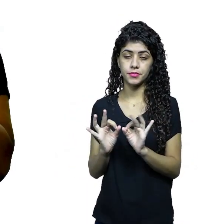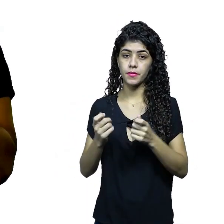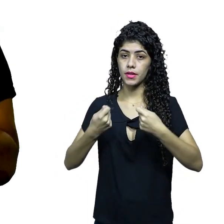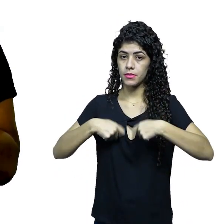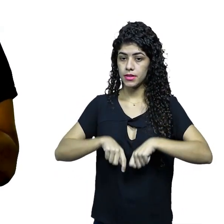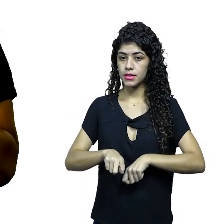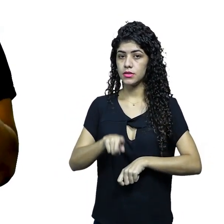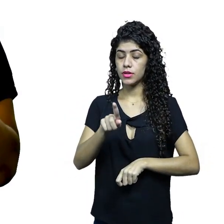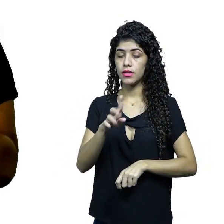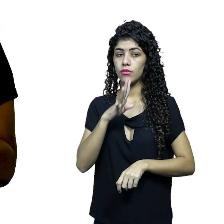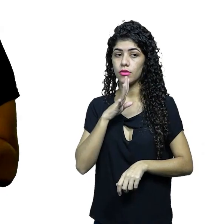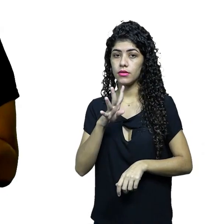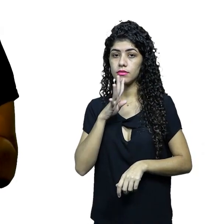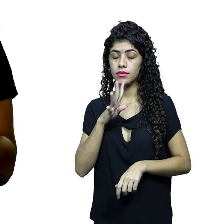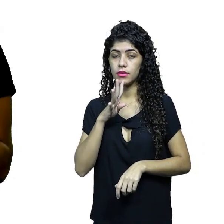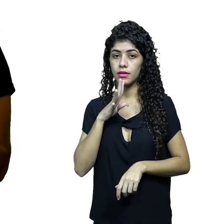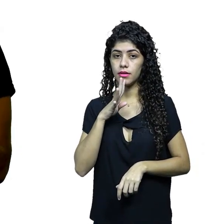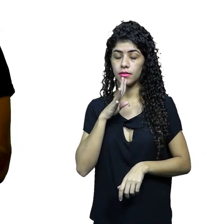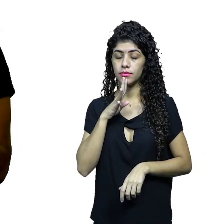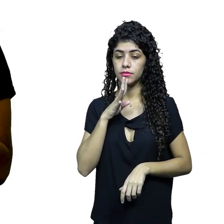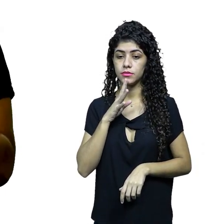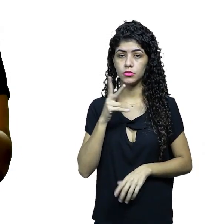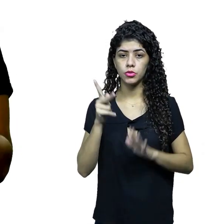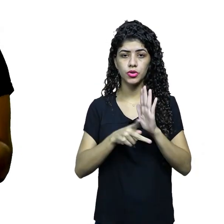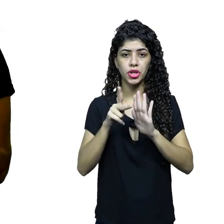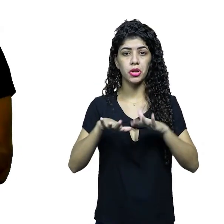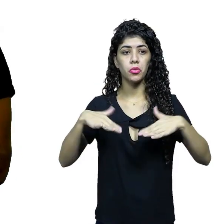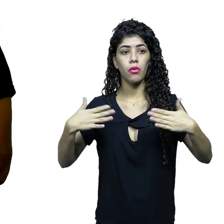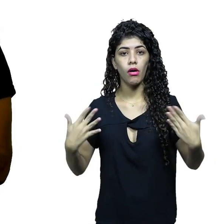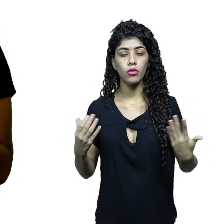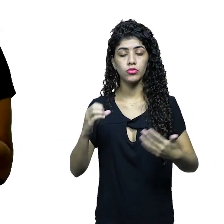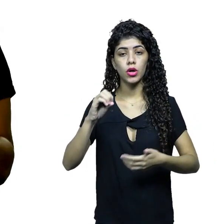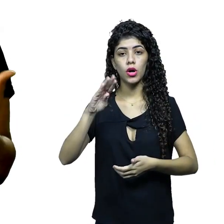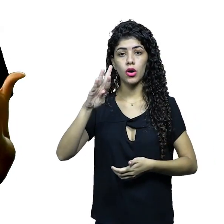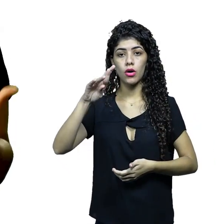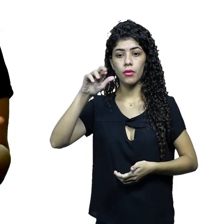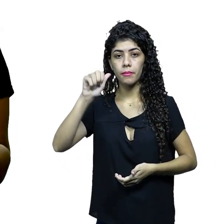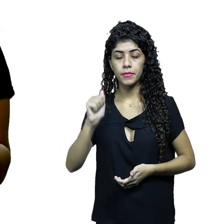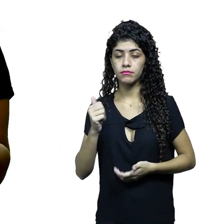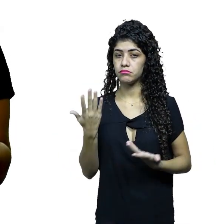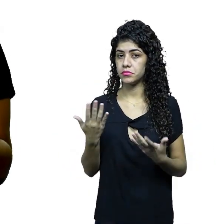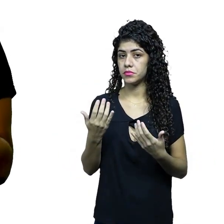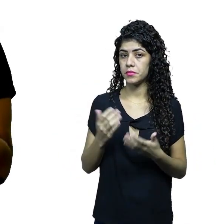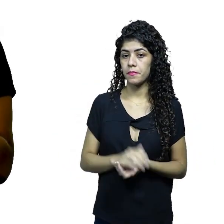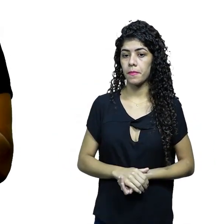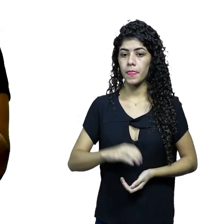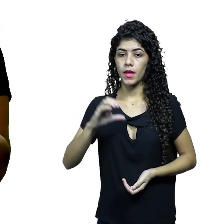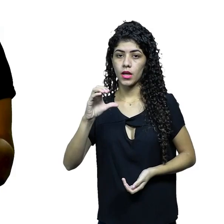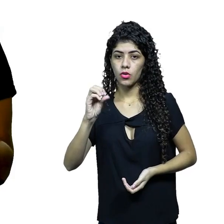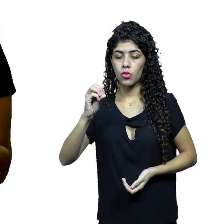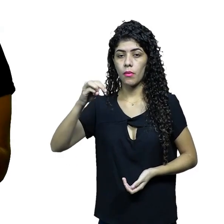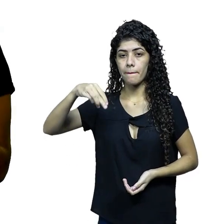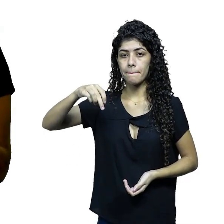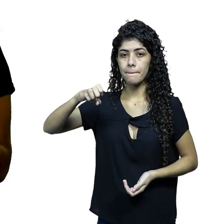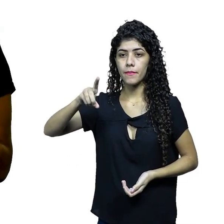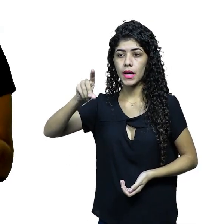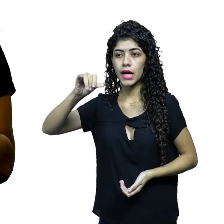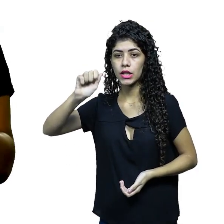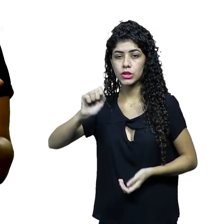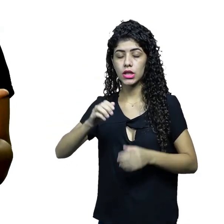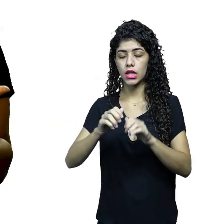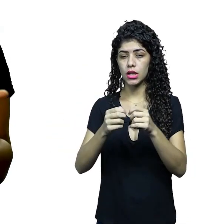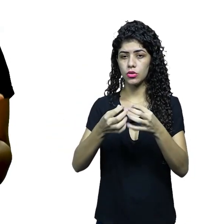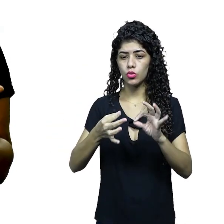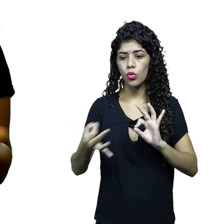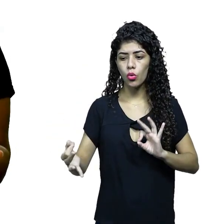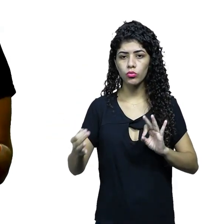vai ter que primeiro conhecer o seu projeto. Qual é a sua obra? Sua obra é uma comédia? É um longa-metragem?